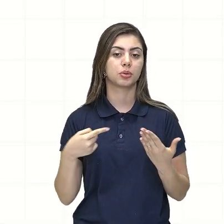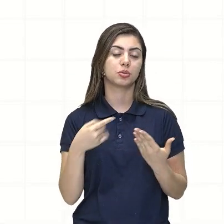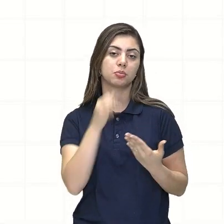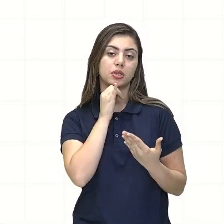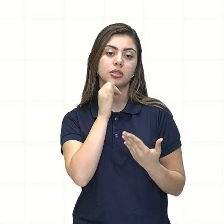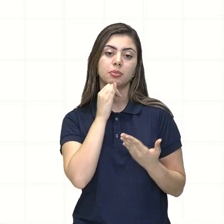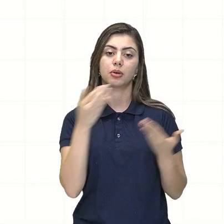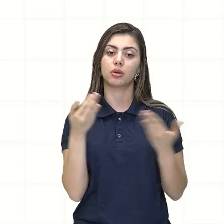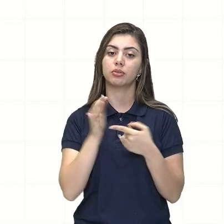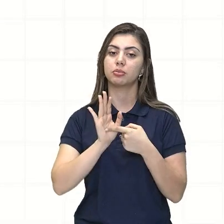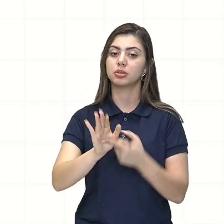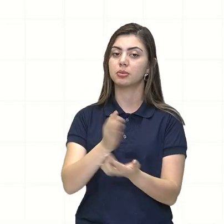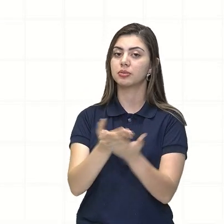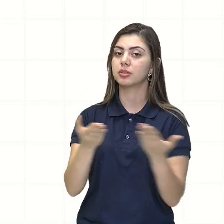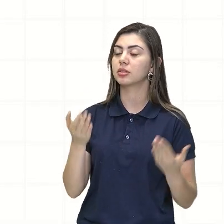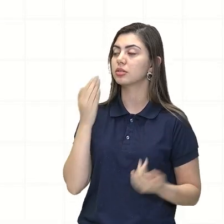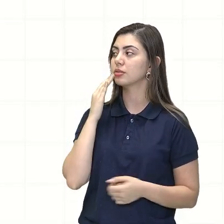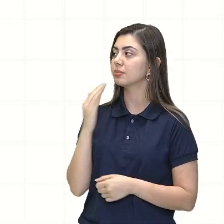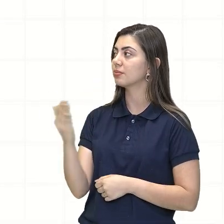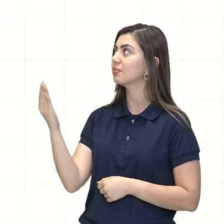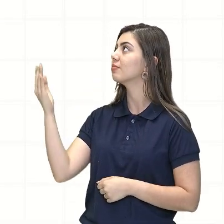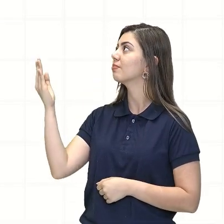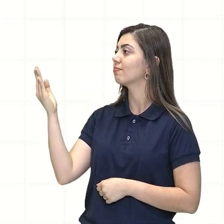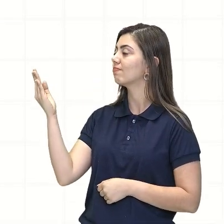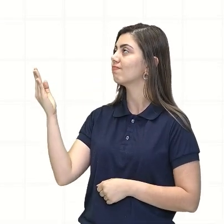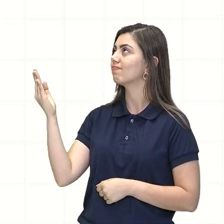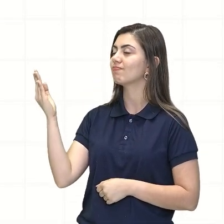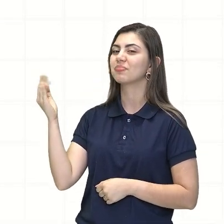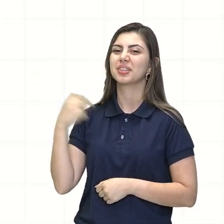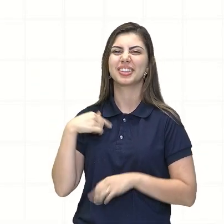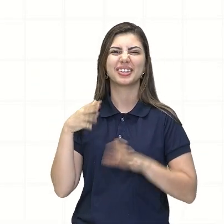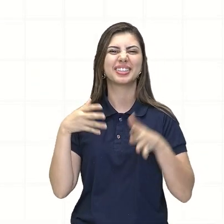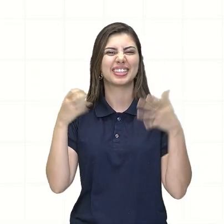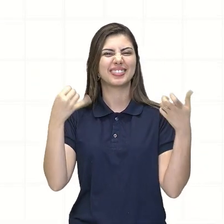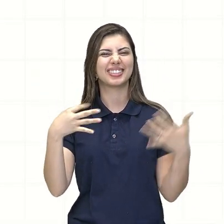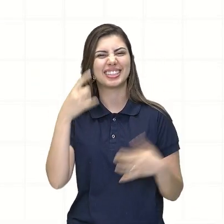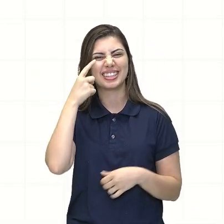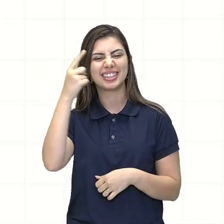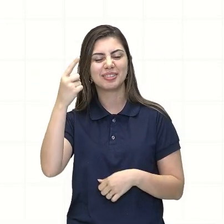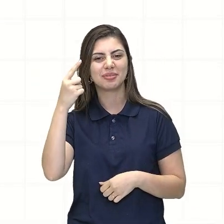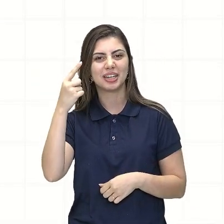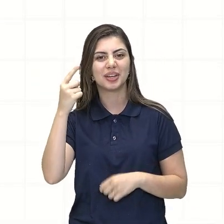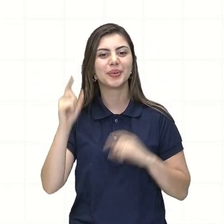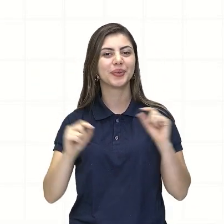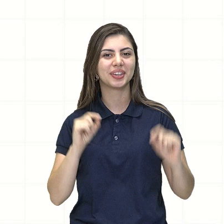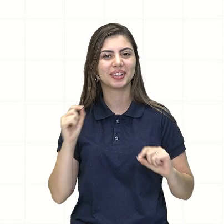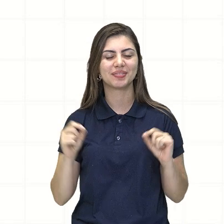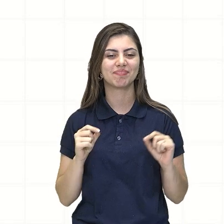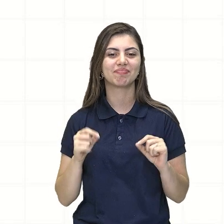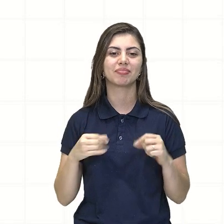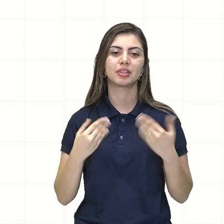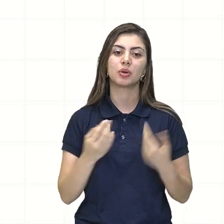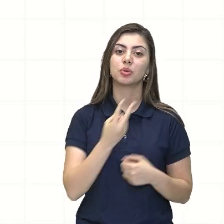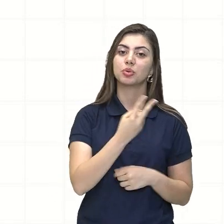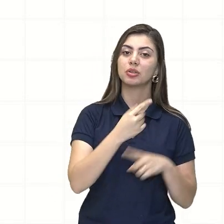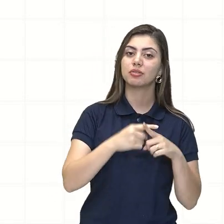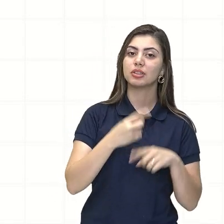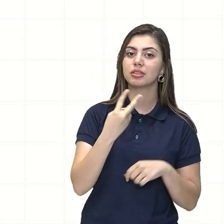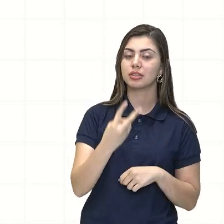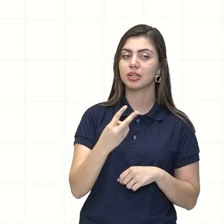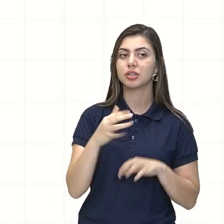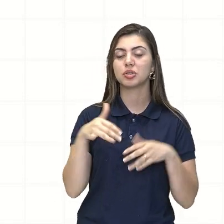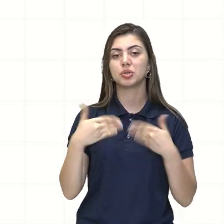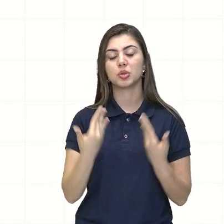exemplo, então eu também falei isso para vocês quando eu disse o quê? 2 vezes 3 e 3